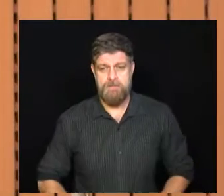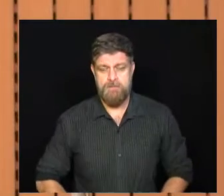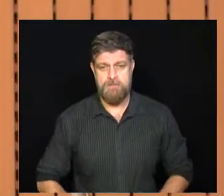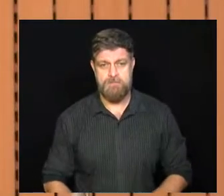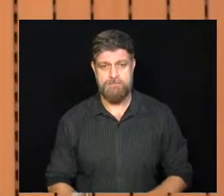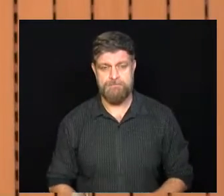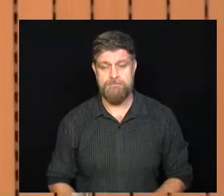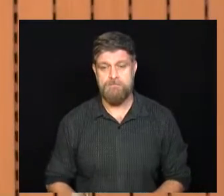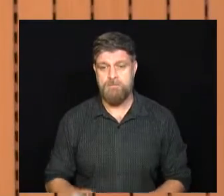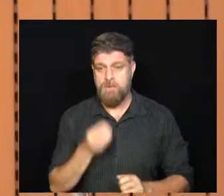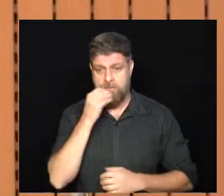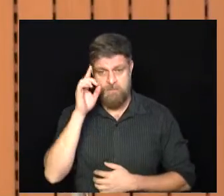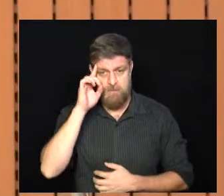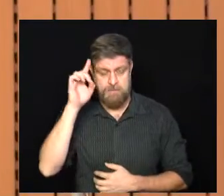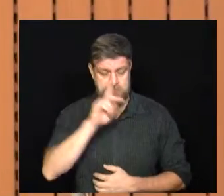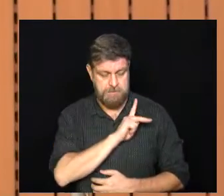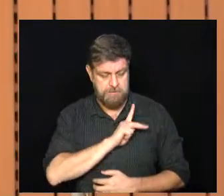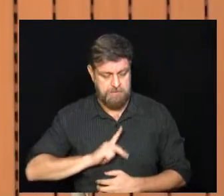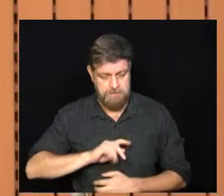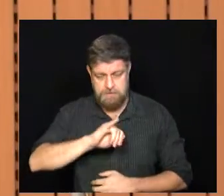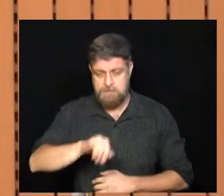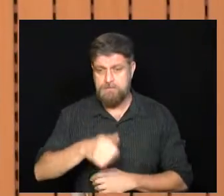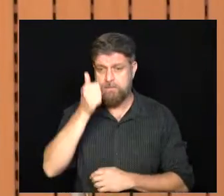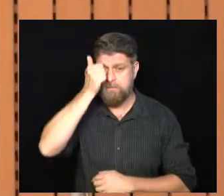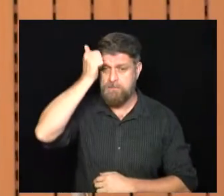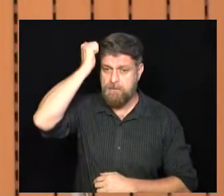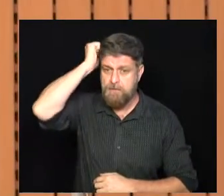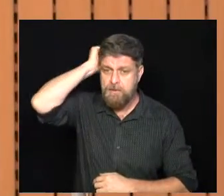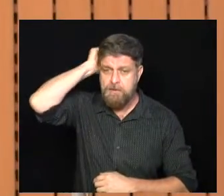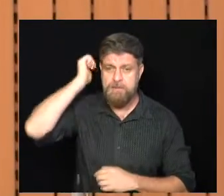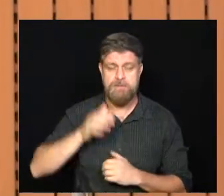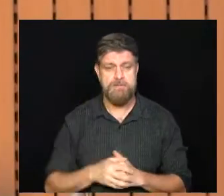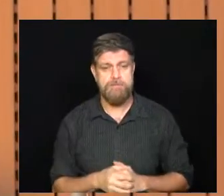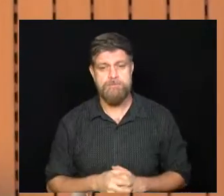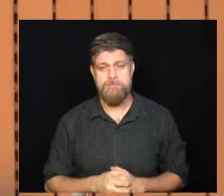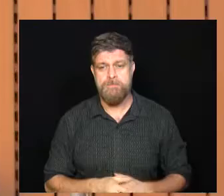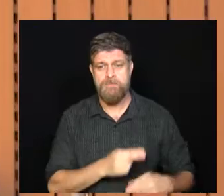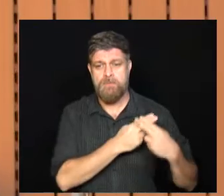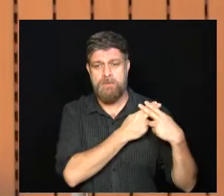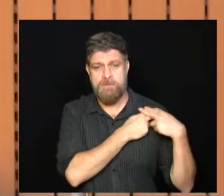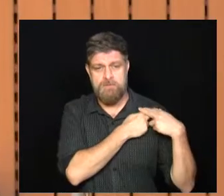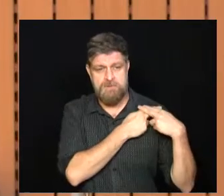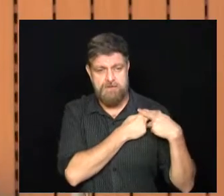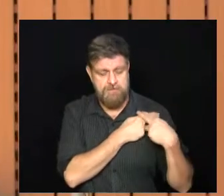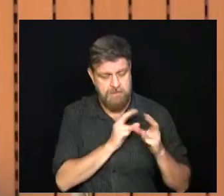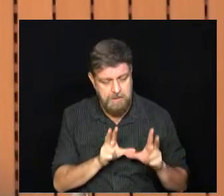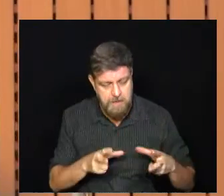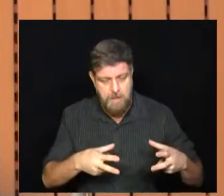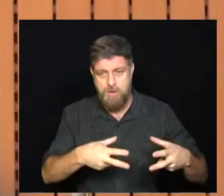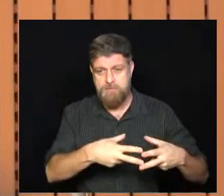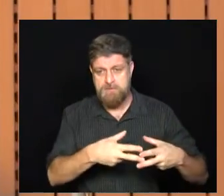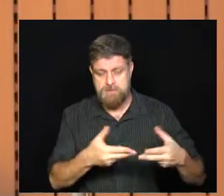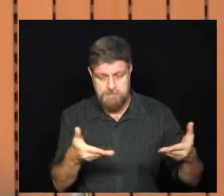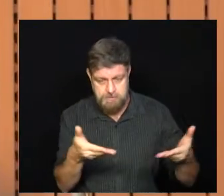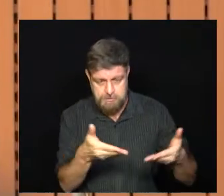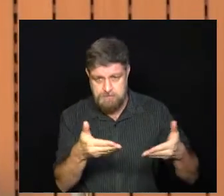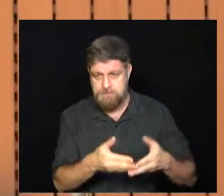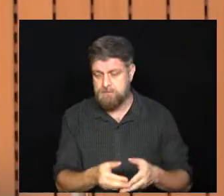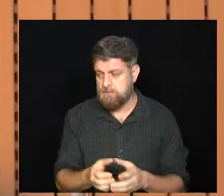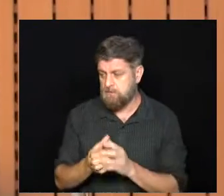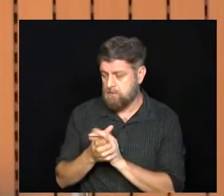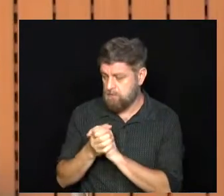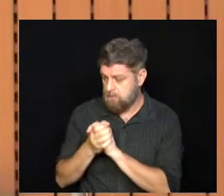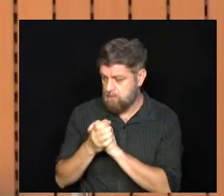Alô. Bom dia, presidente Juscelino da Barbarense, presidente dessa egrégia comissão. Bom dia, vereador Cecílio